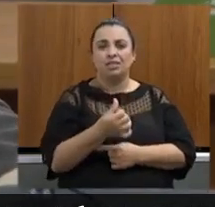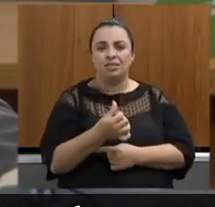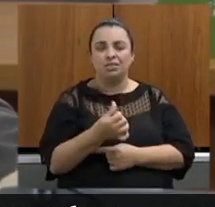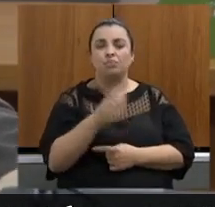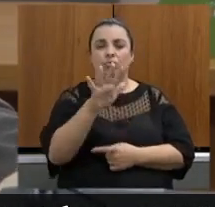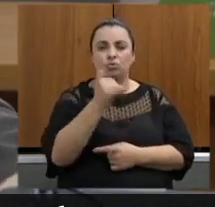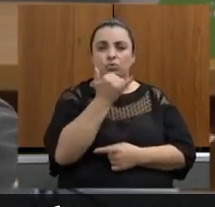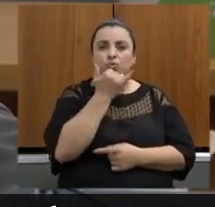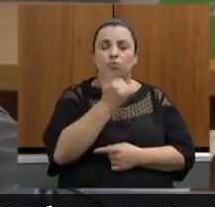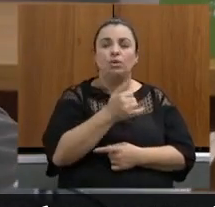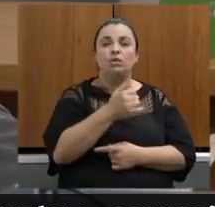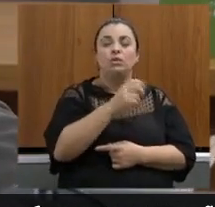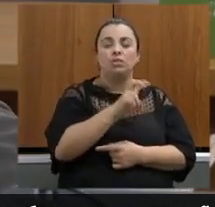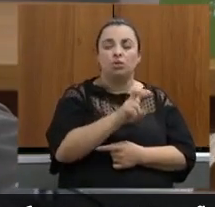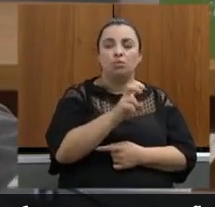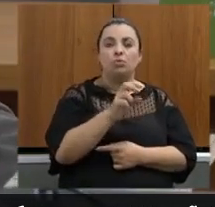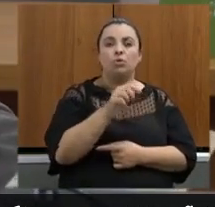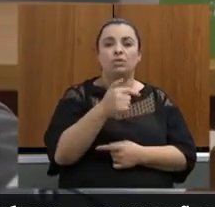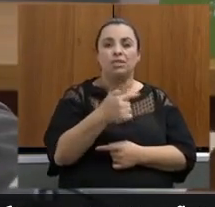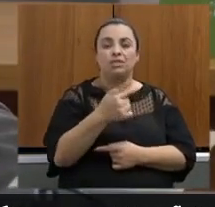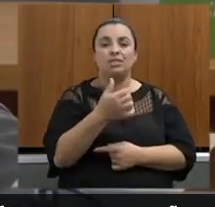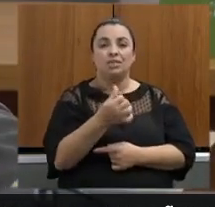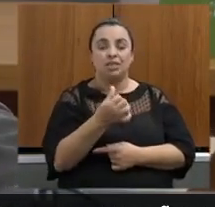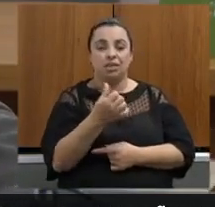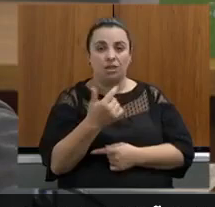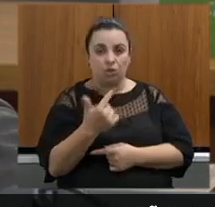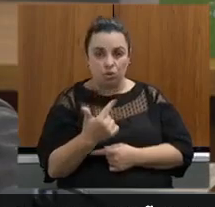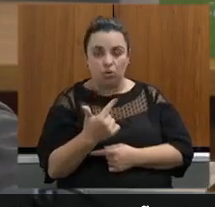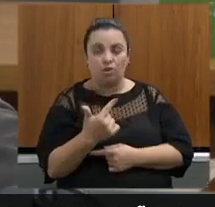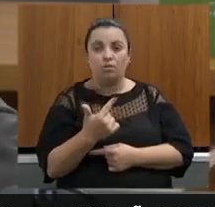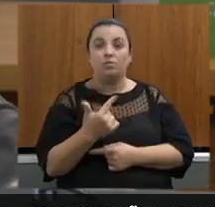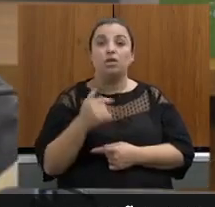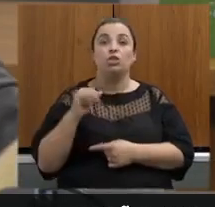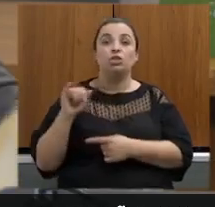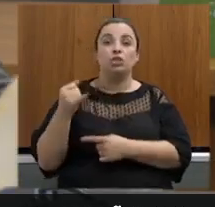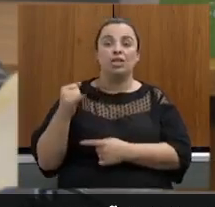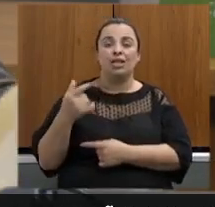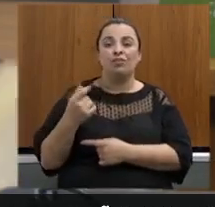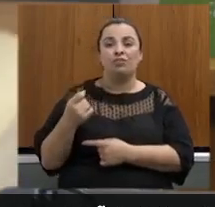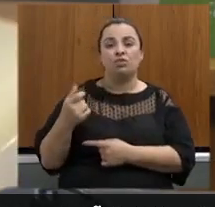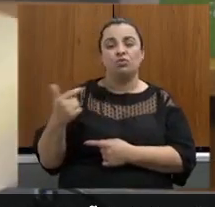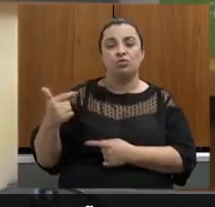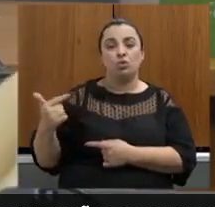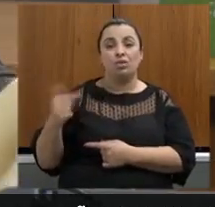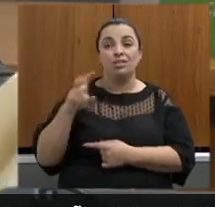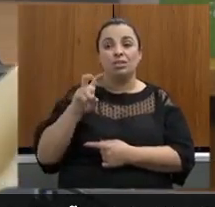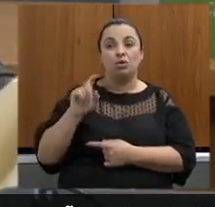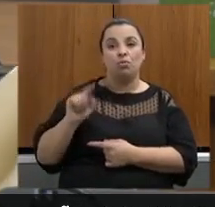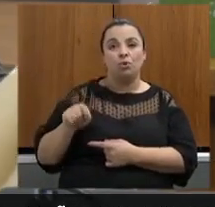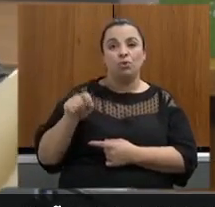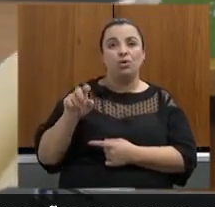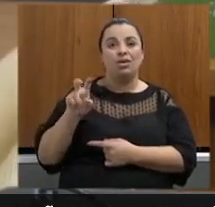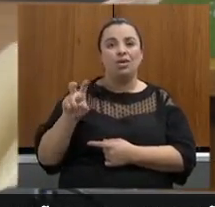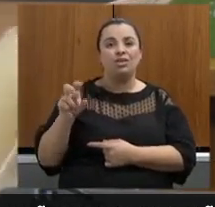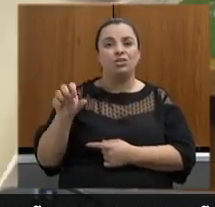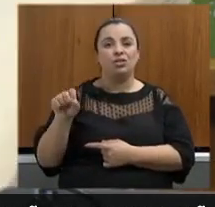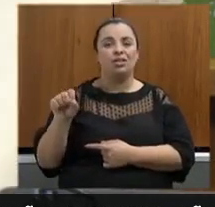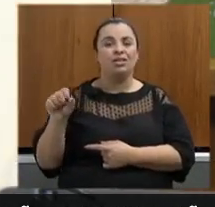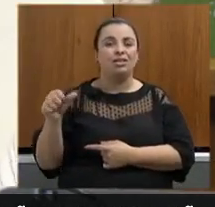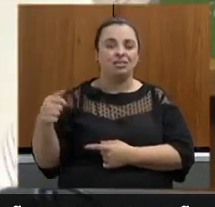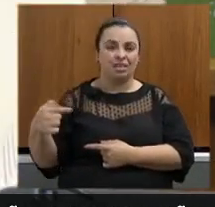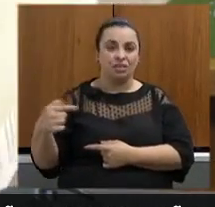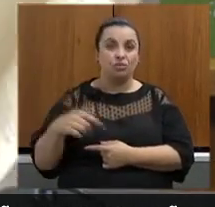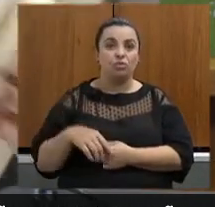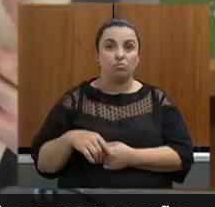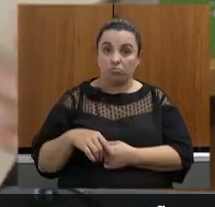5.765 762 Janeiro 2020 e 25 587 o defe atual do bombeiro hoje